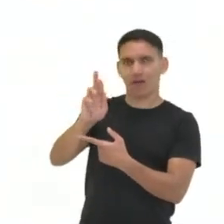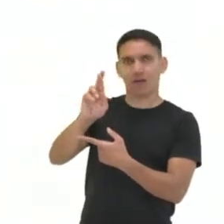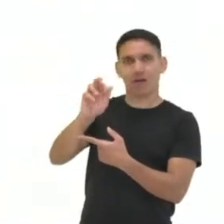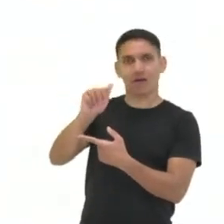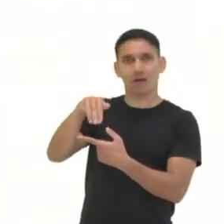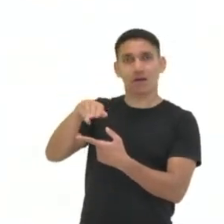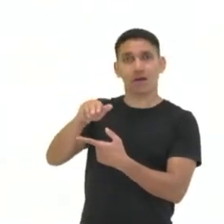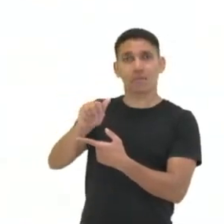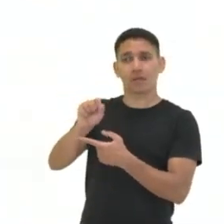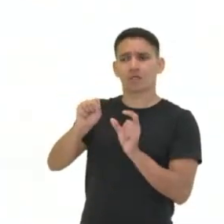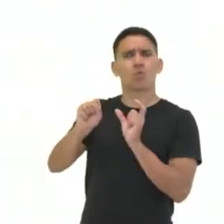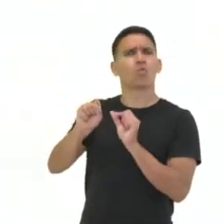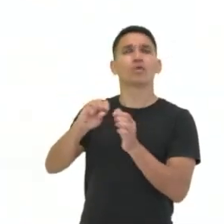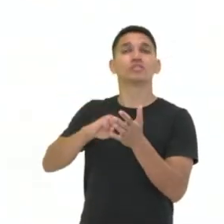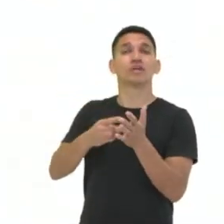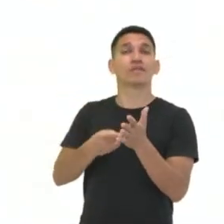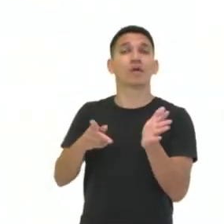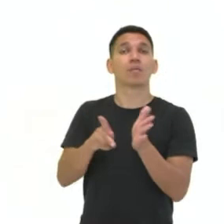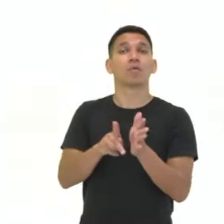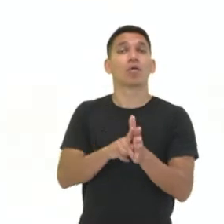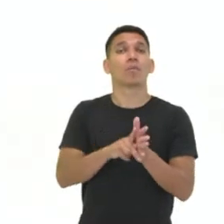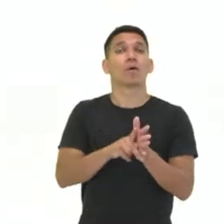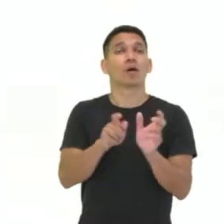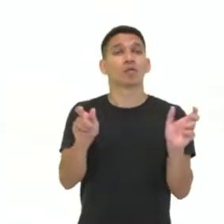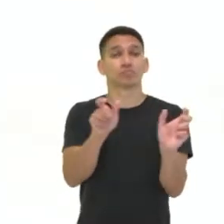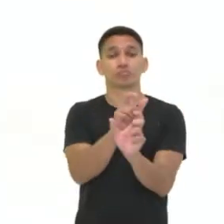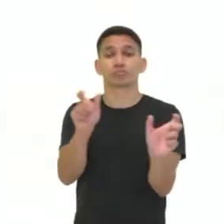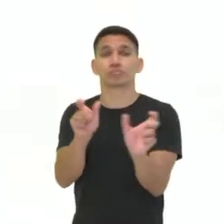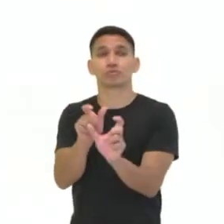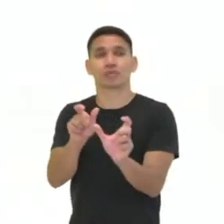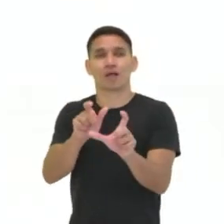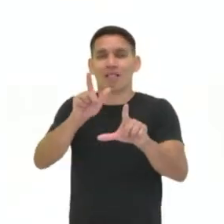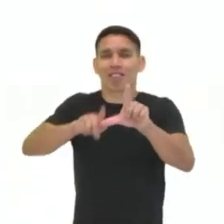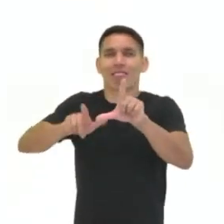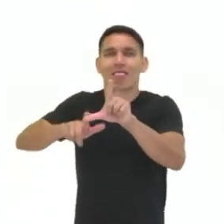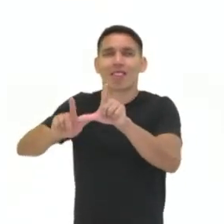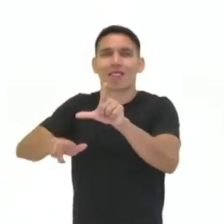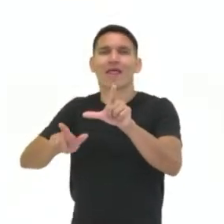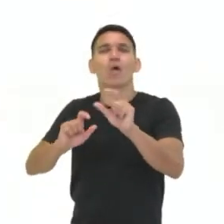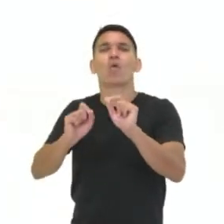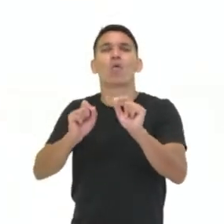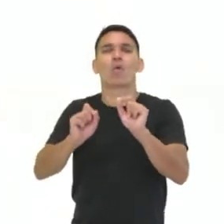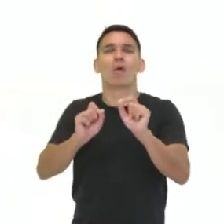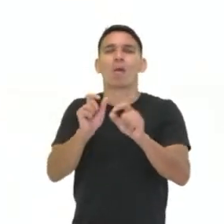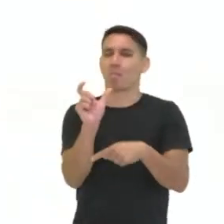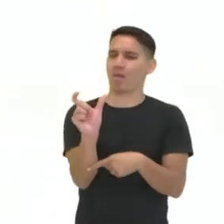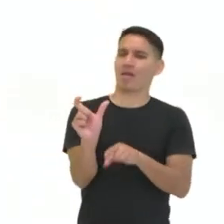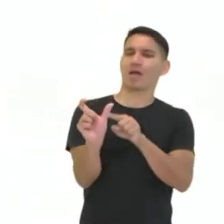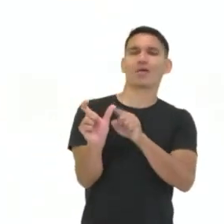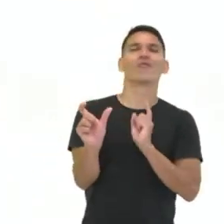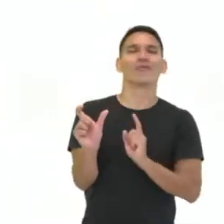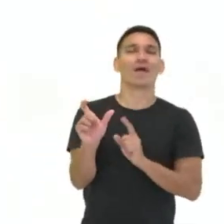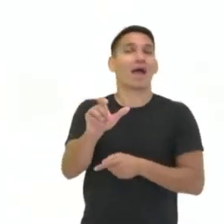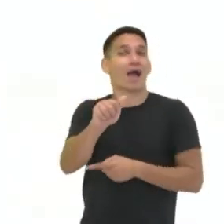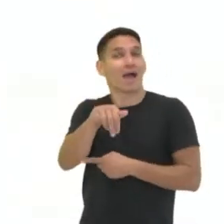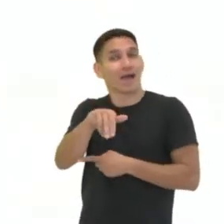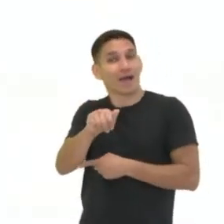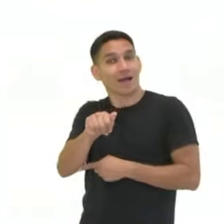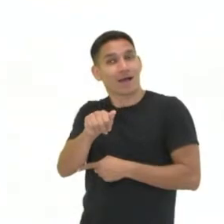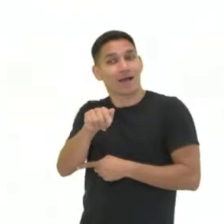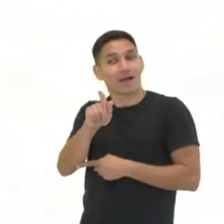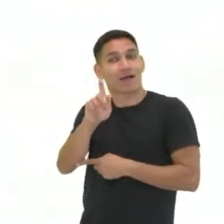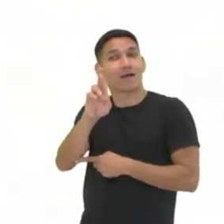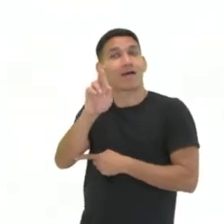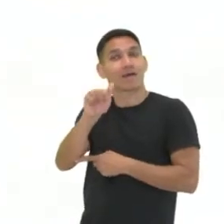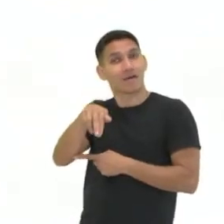dizer diferentes posições da letra de uma palavra. Então, quando você ouvir essa palavra, anagrama, é que eu vou fazer